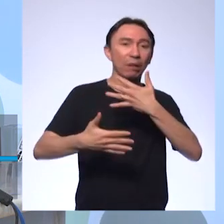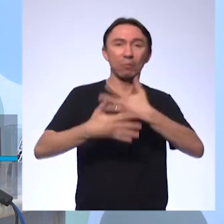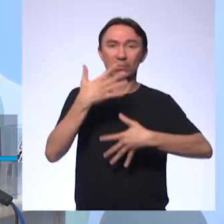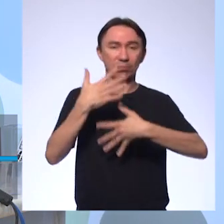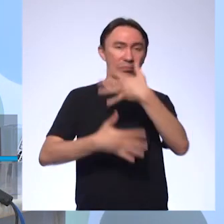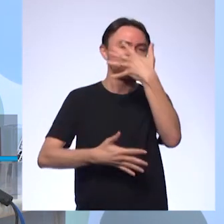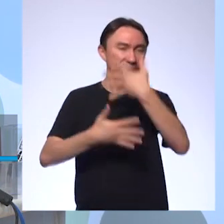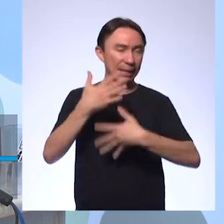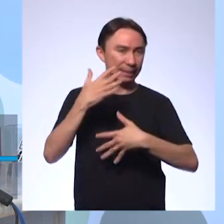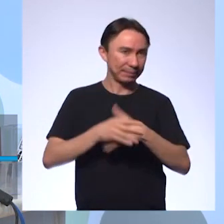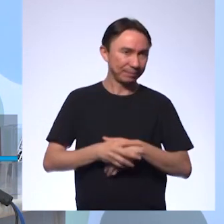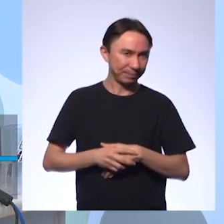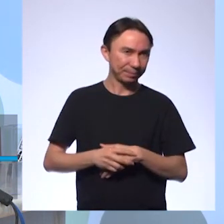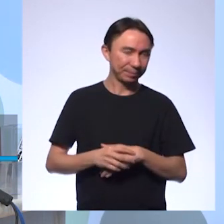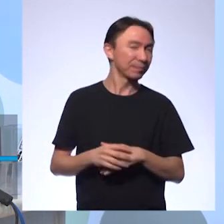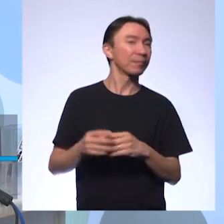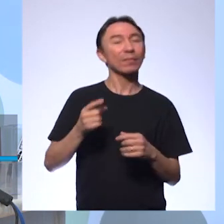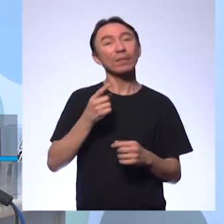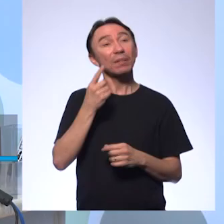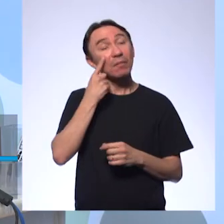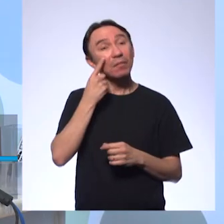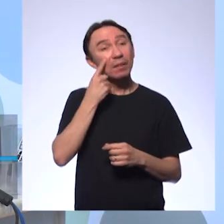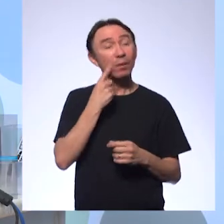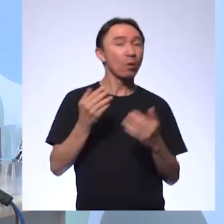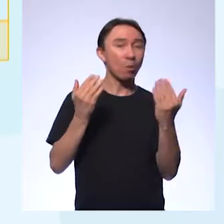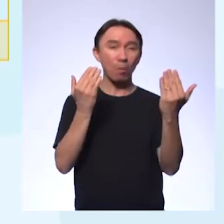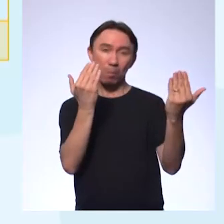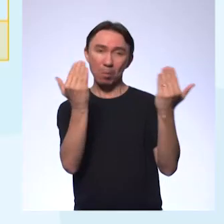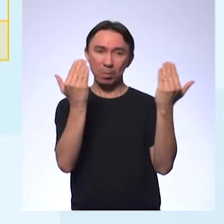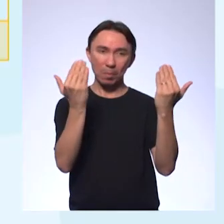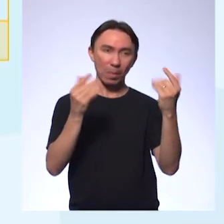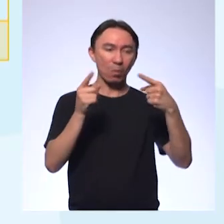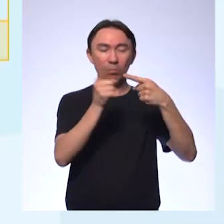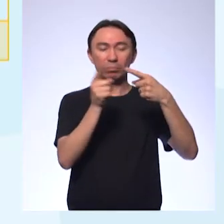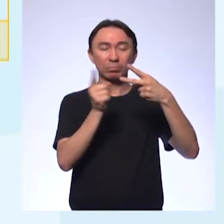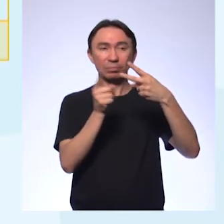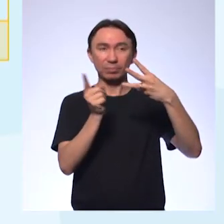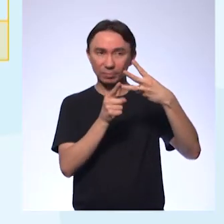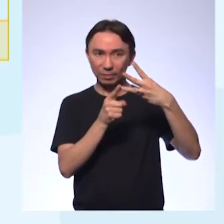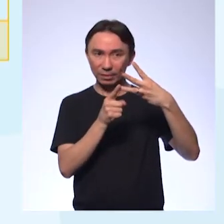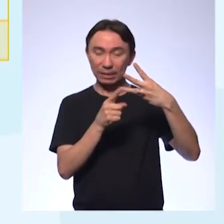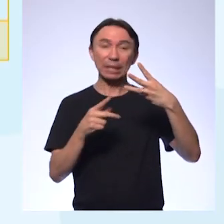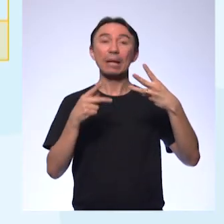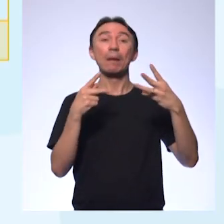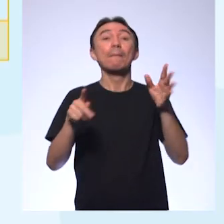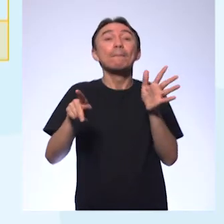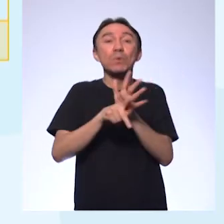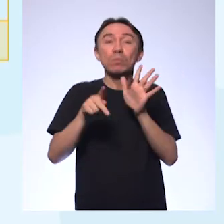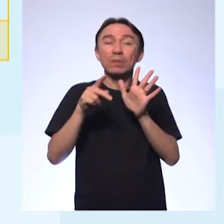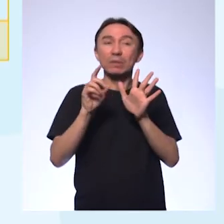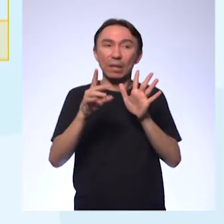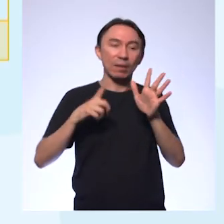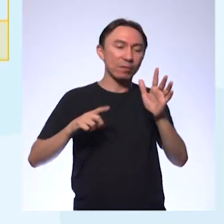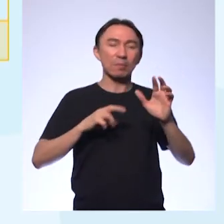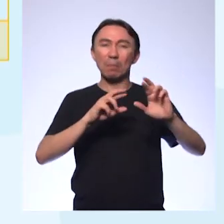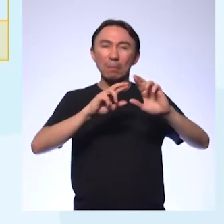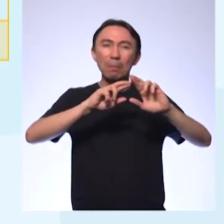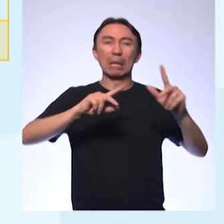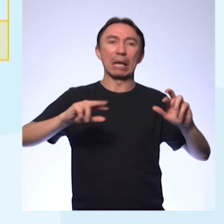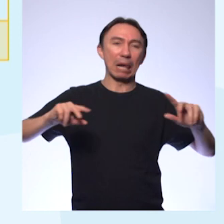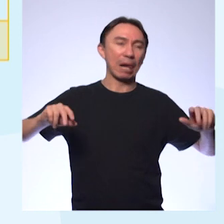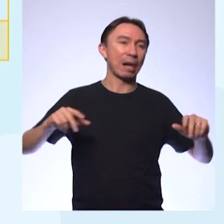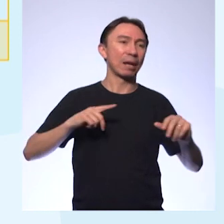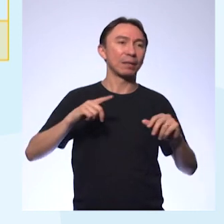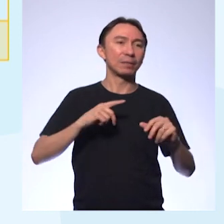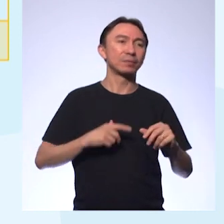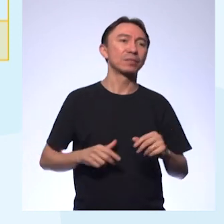substância. E aqui, comparando esses três compostos, eu tenho algumas variações na sua propriedade física. Olha lá. O orto chileno, a